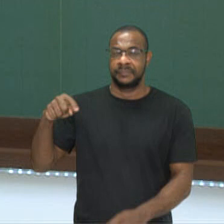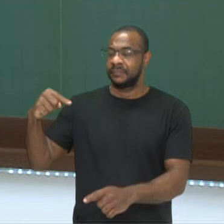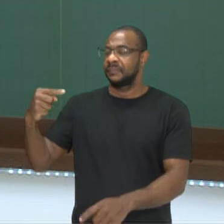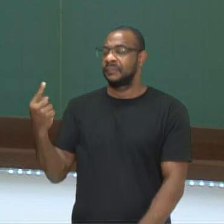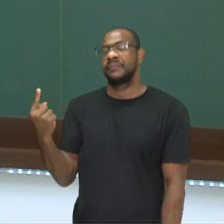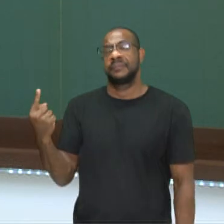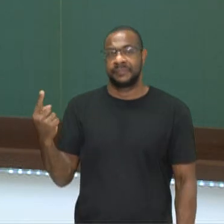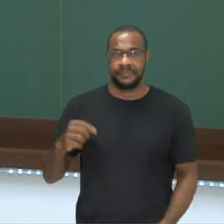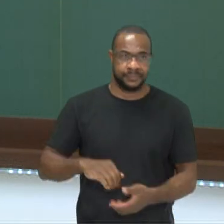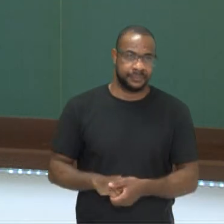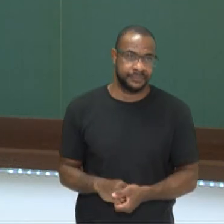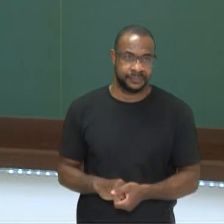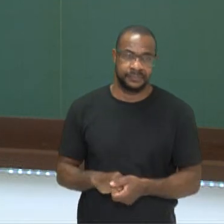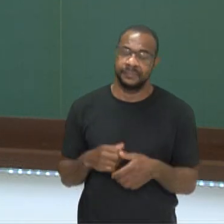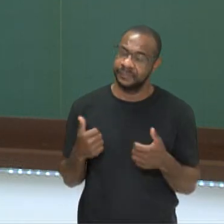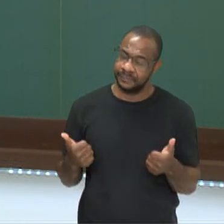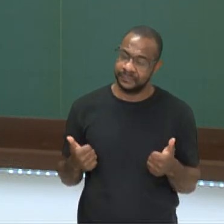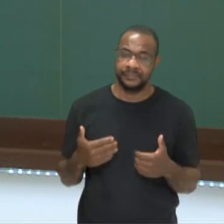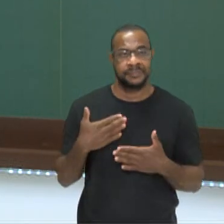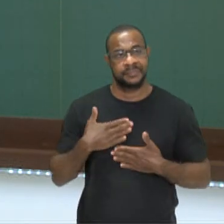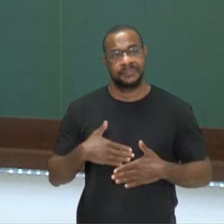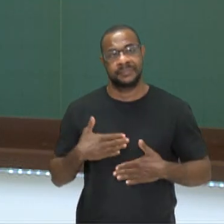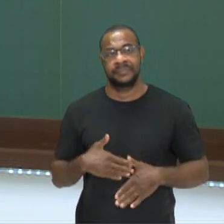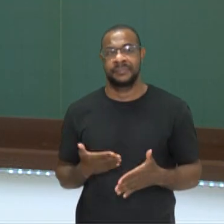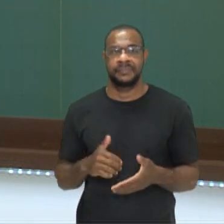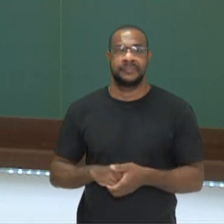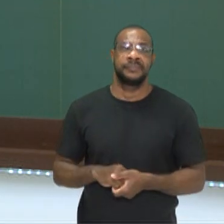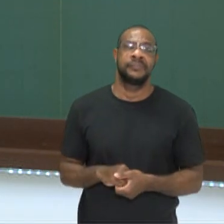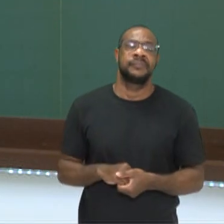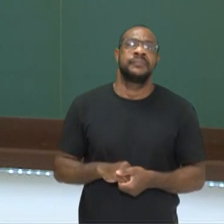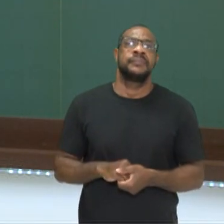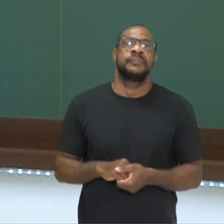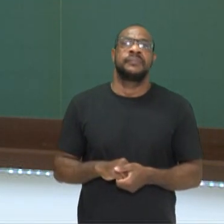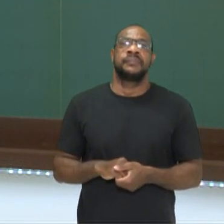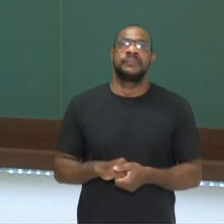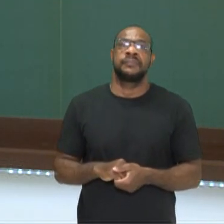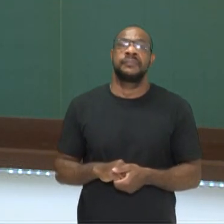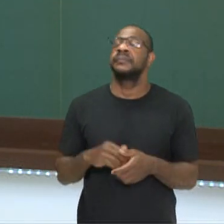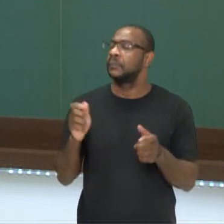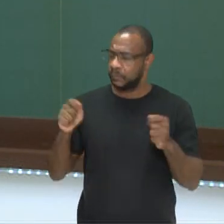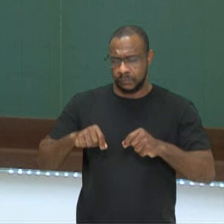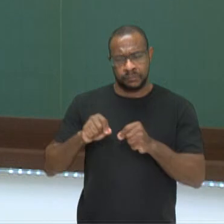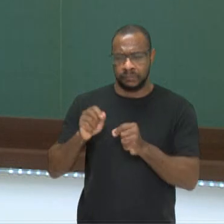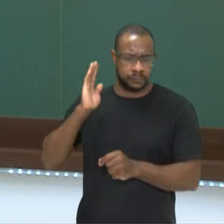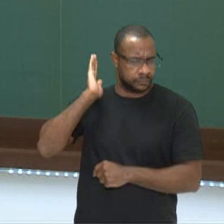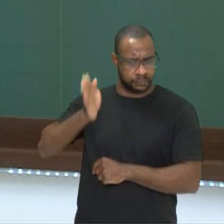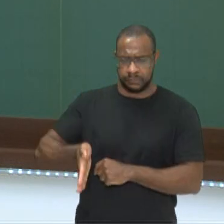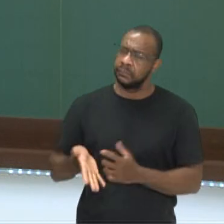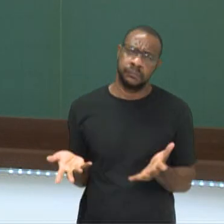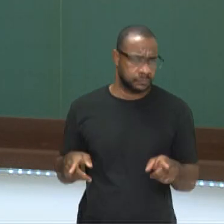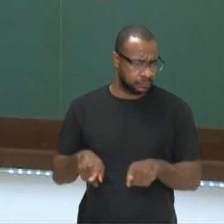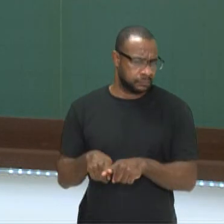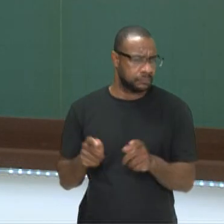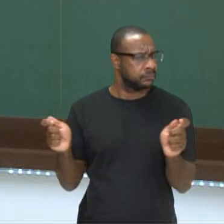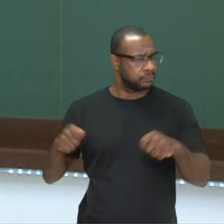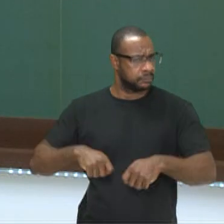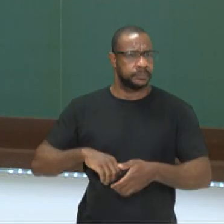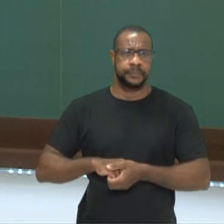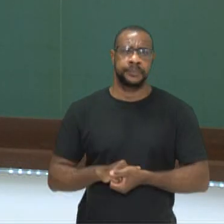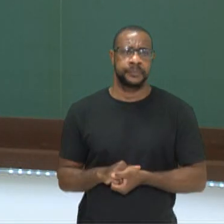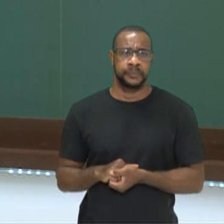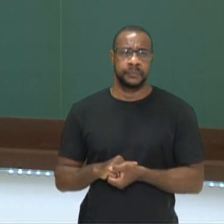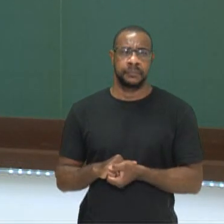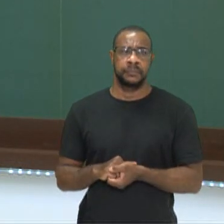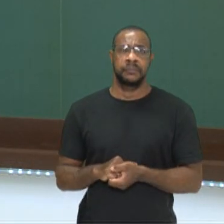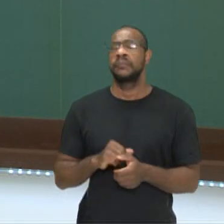1. Fiz bem devagarzinho, você já poderia ter passado para o primeiro membro esses dois carinhas aqui, ó, tá? Então